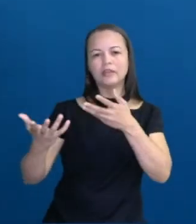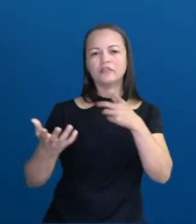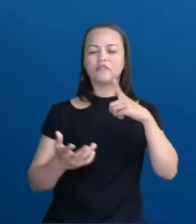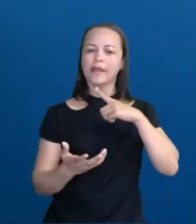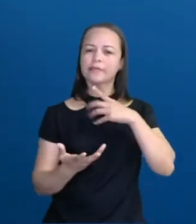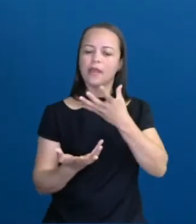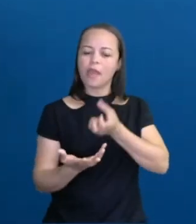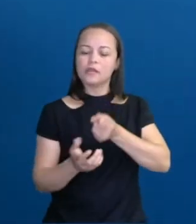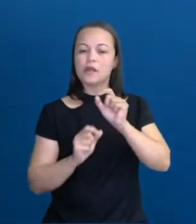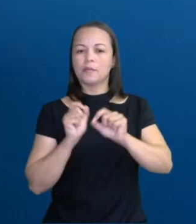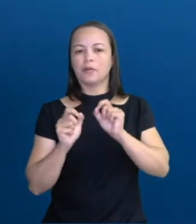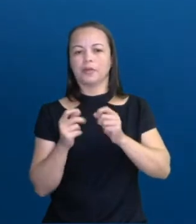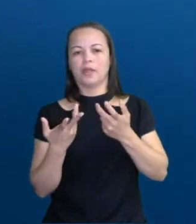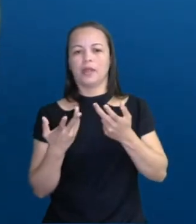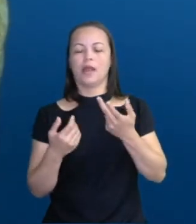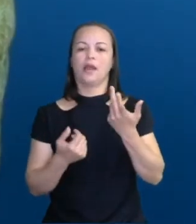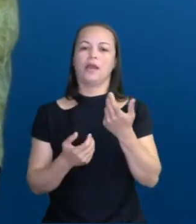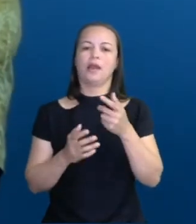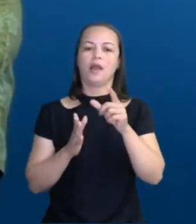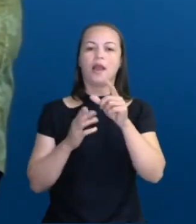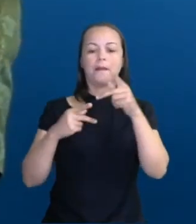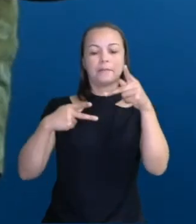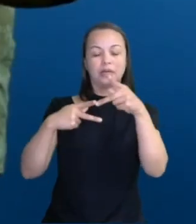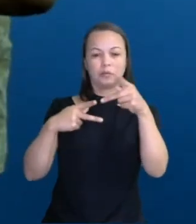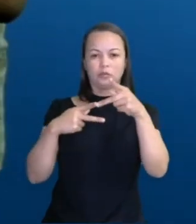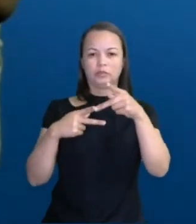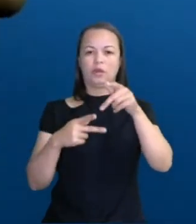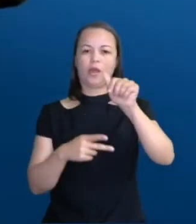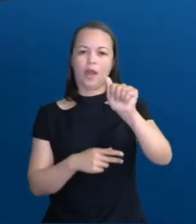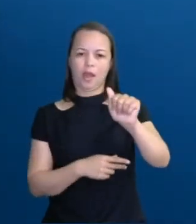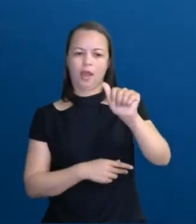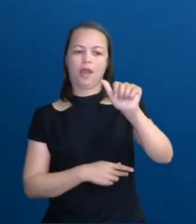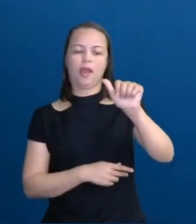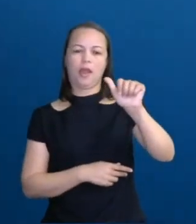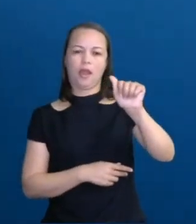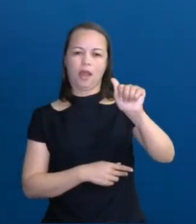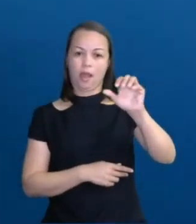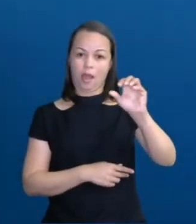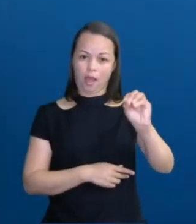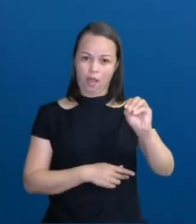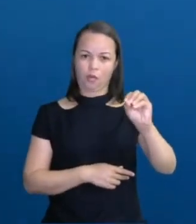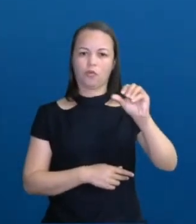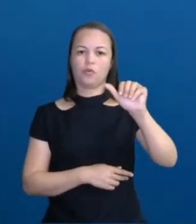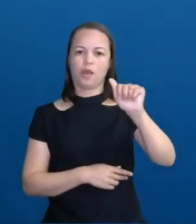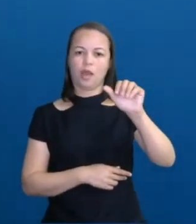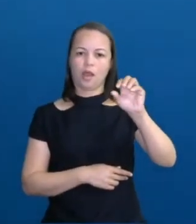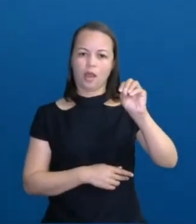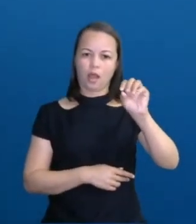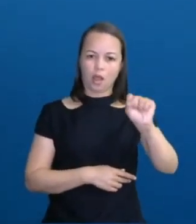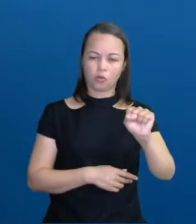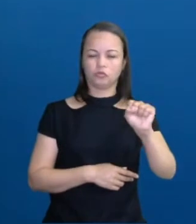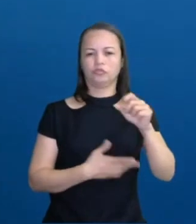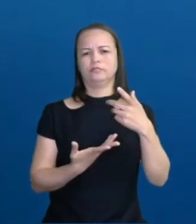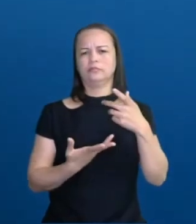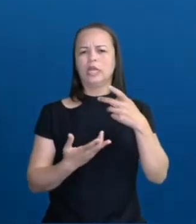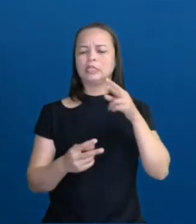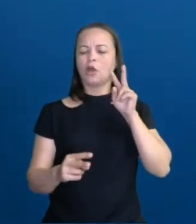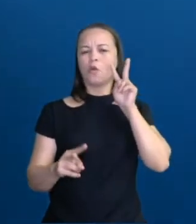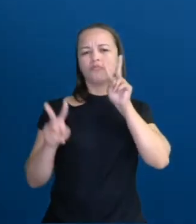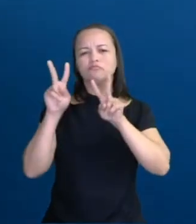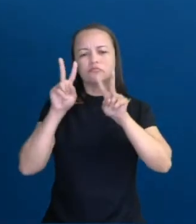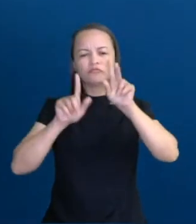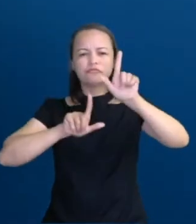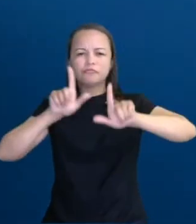receber a preposição a aos vamos lá alguns exemplos assistimos